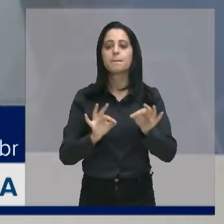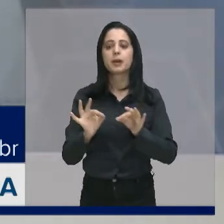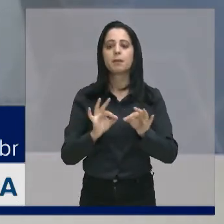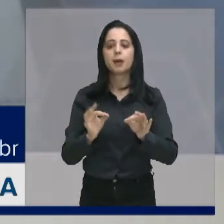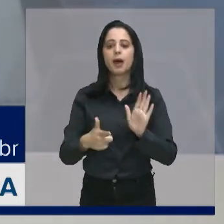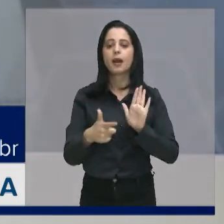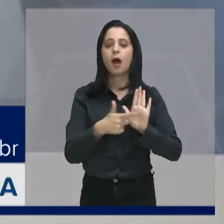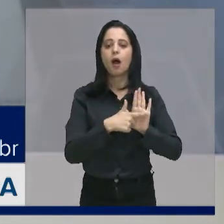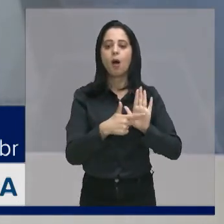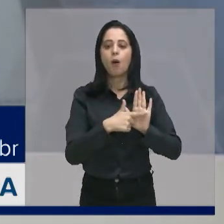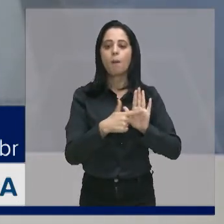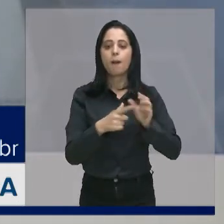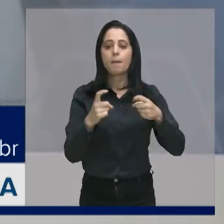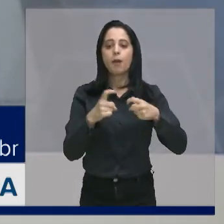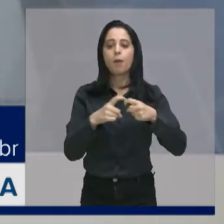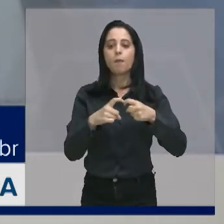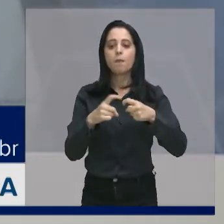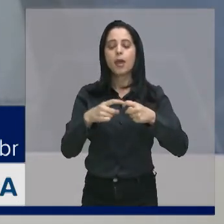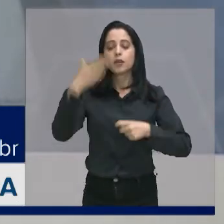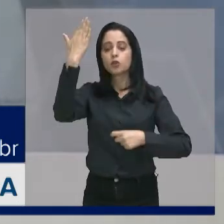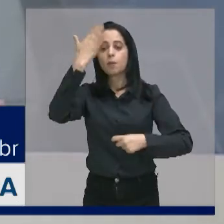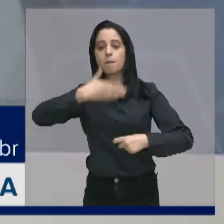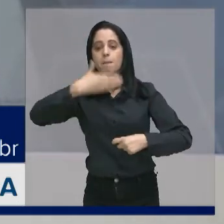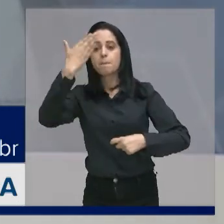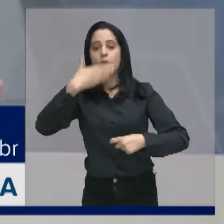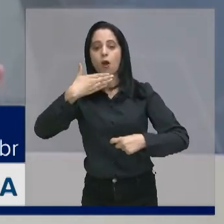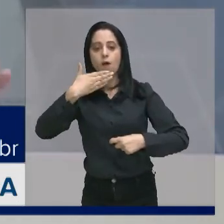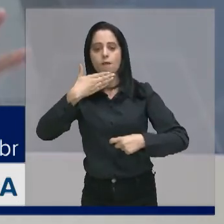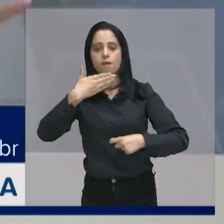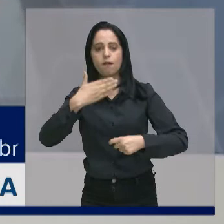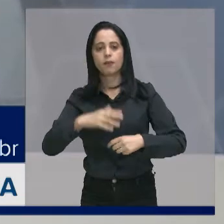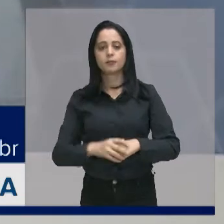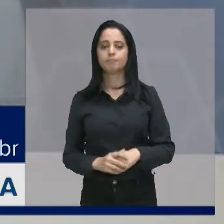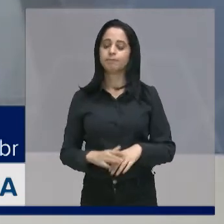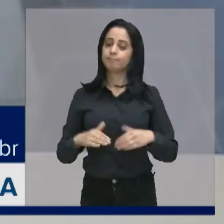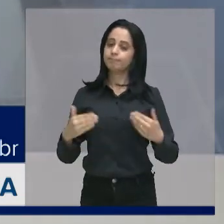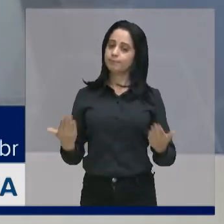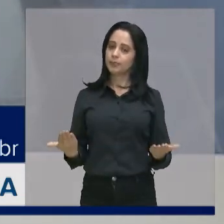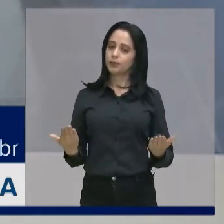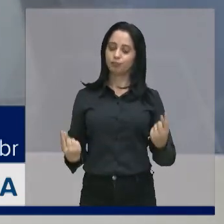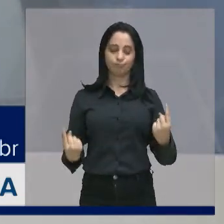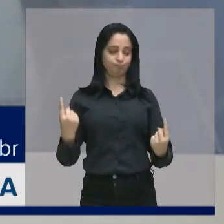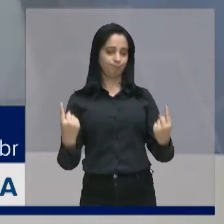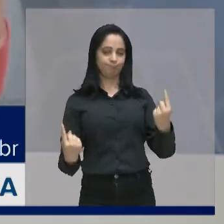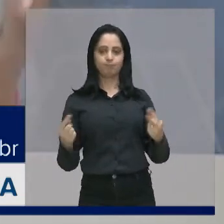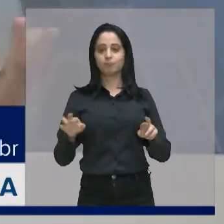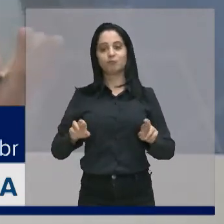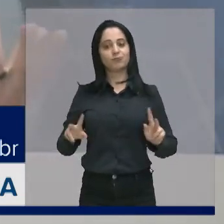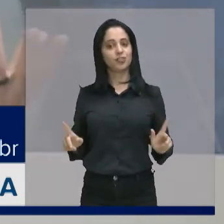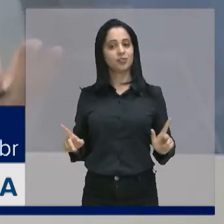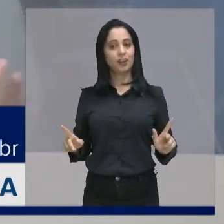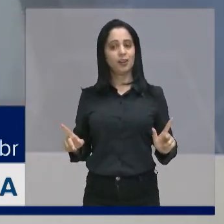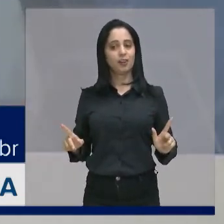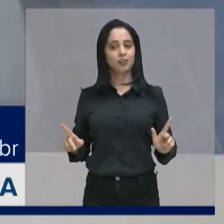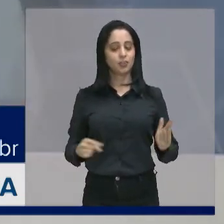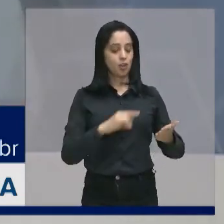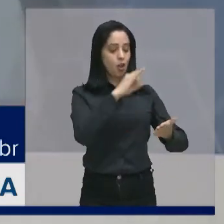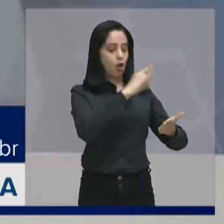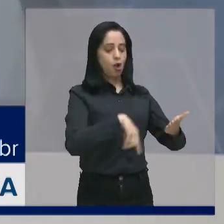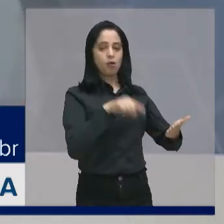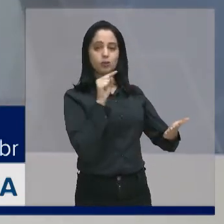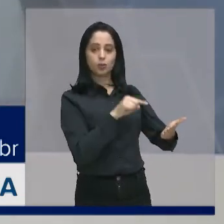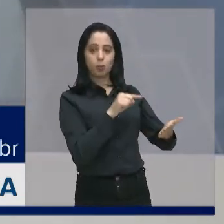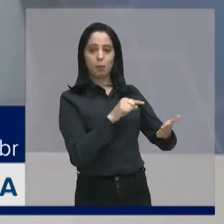comprove a necessidade do afastamento. Ou seja, na resolução diz que não pode ser por causa de uma declaração médica